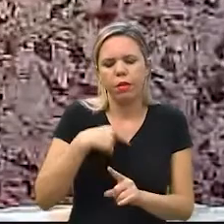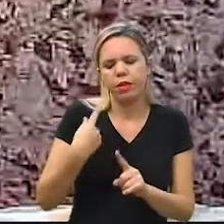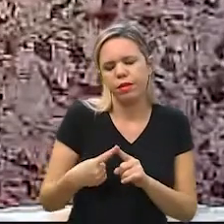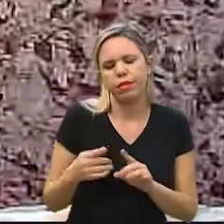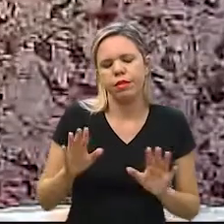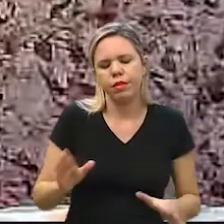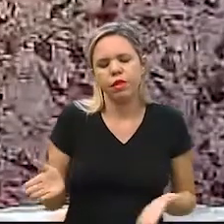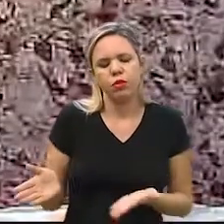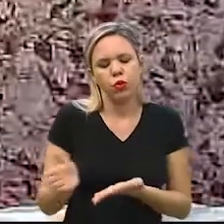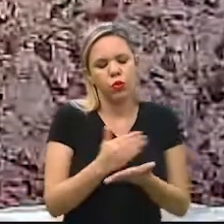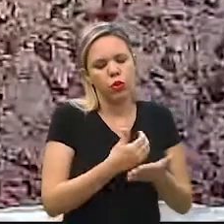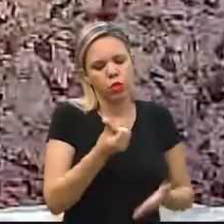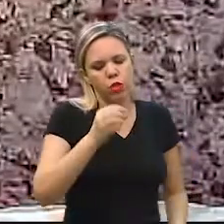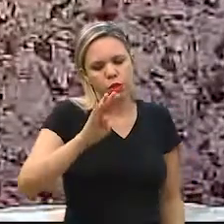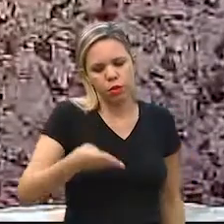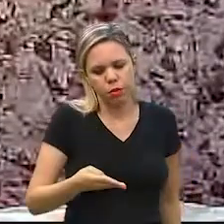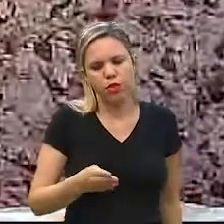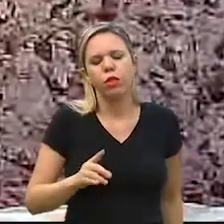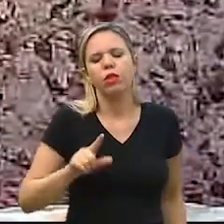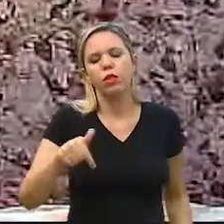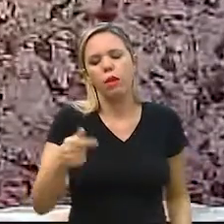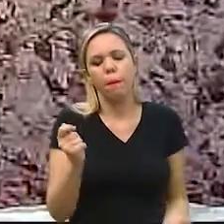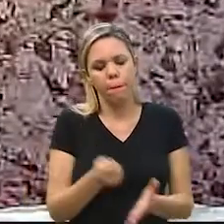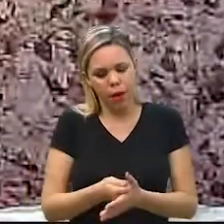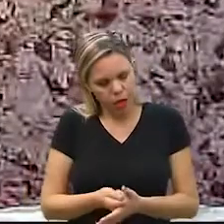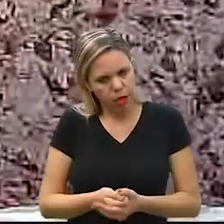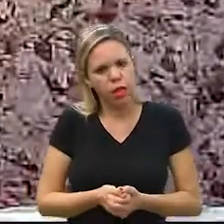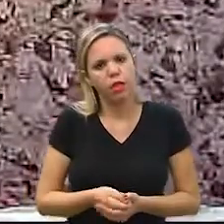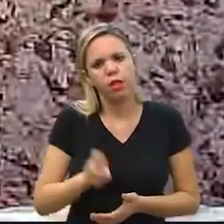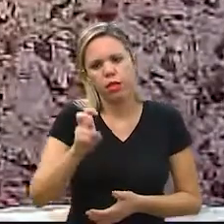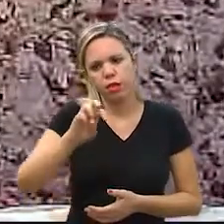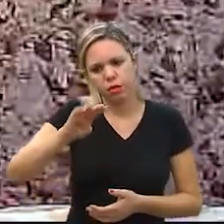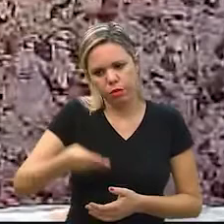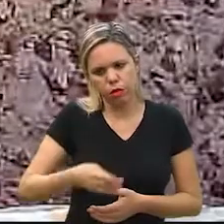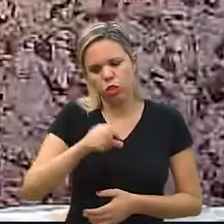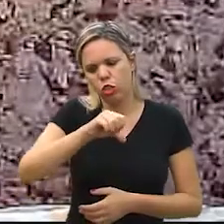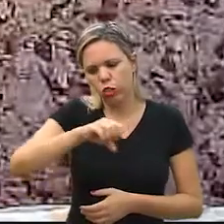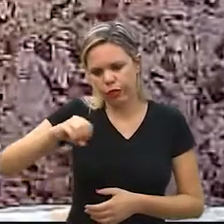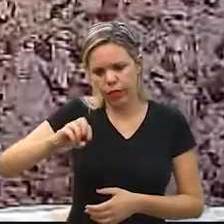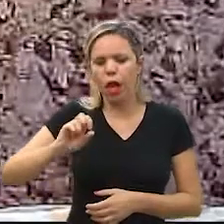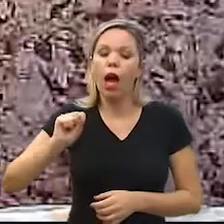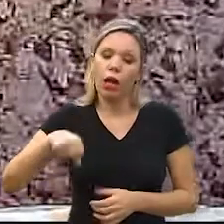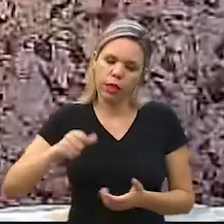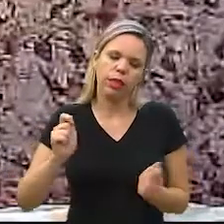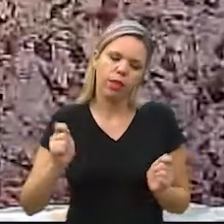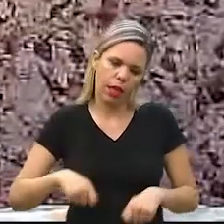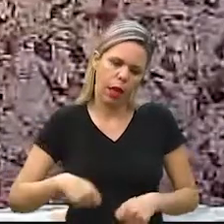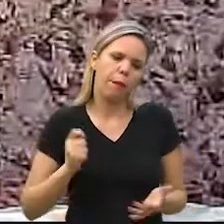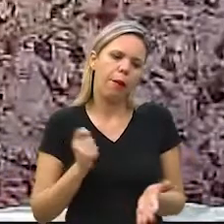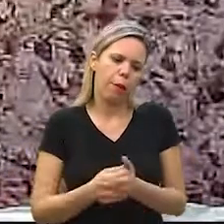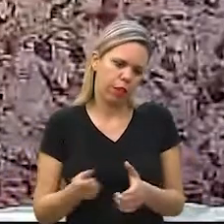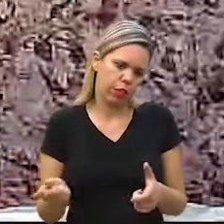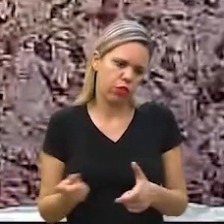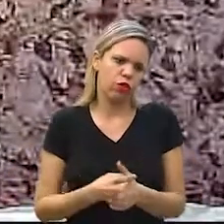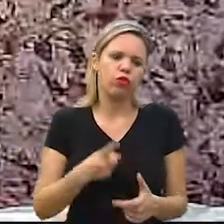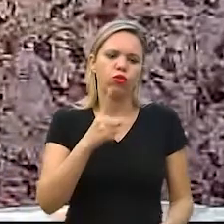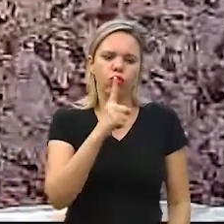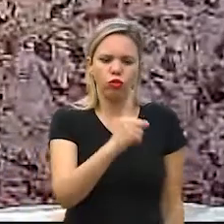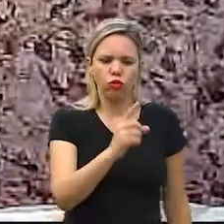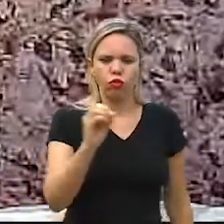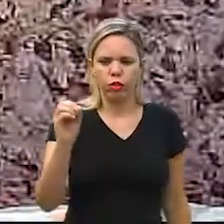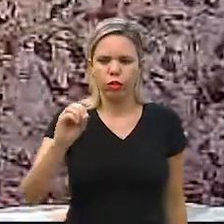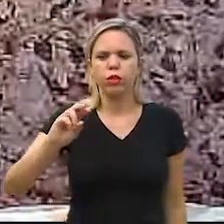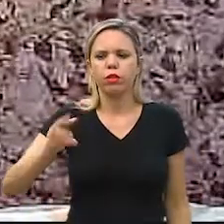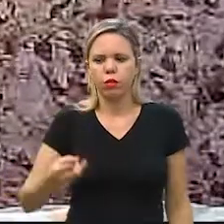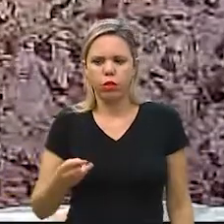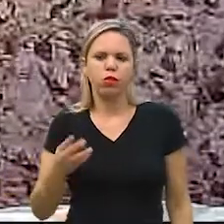que arrecadar 6 bilhões e pagar 5 bilhões e 900. Então você pode assumir uma dívida de 100 milhões.